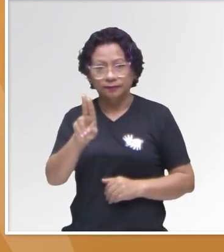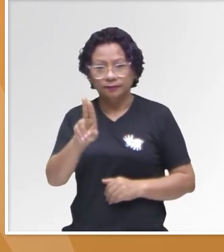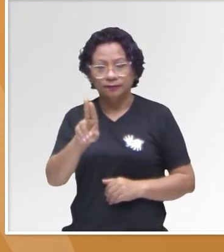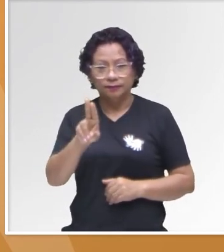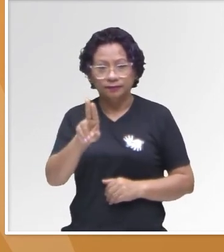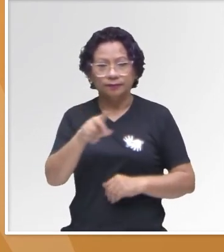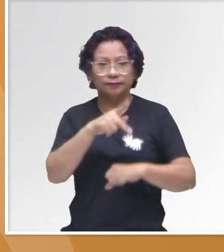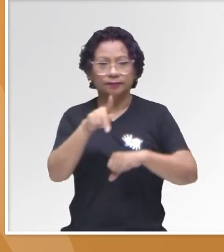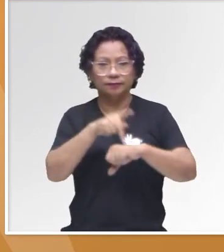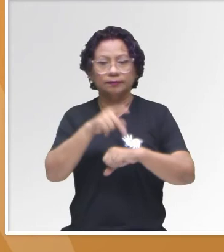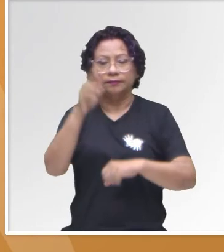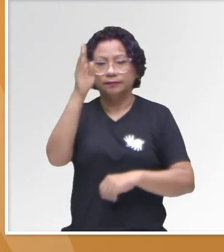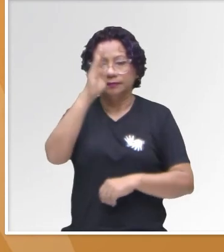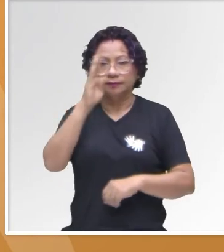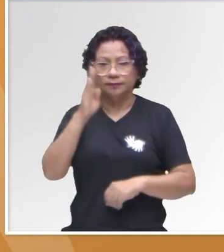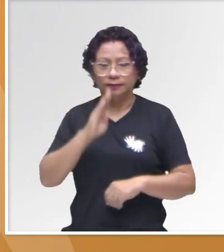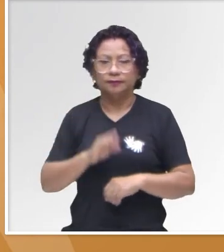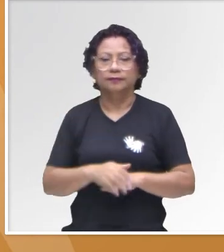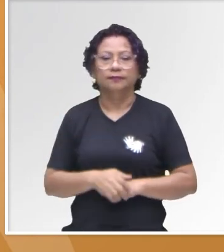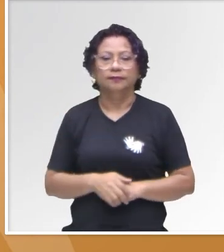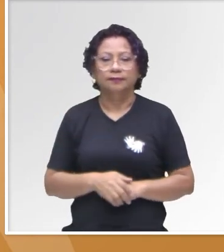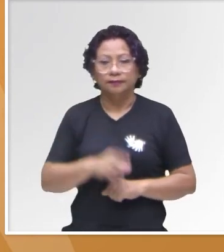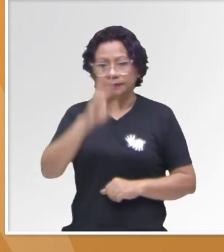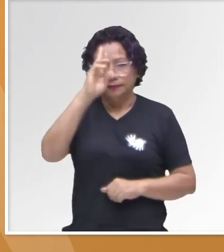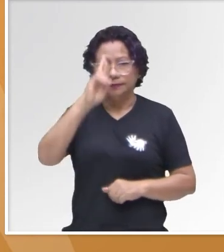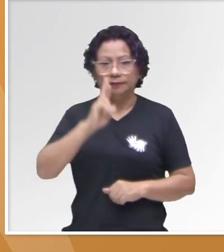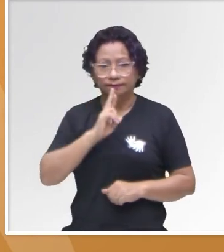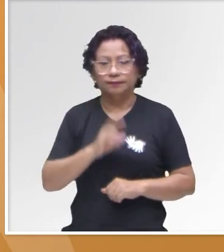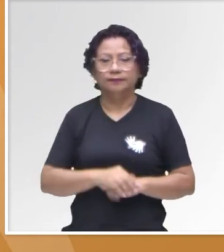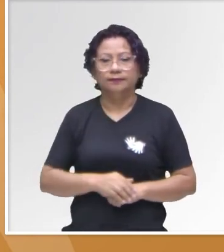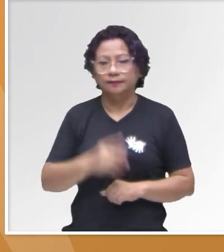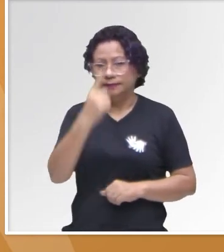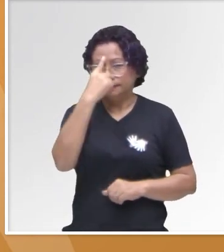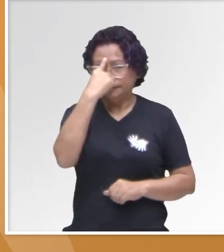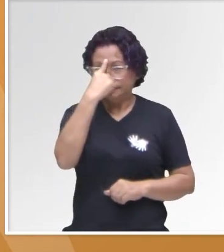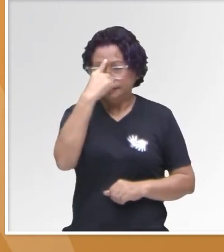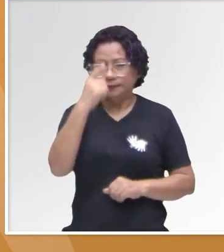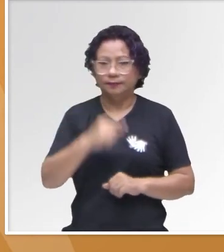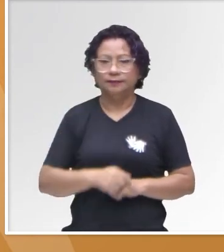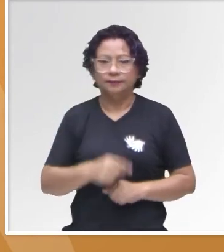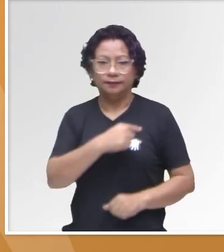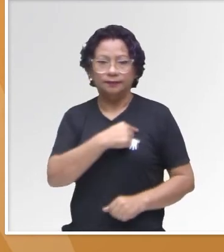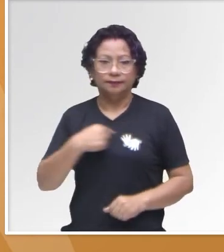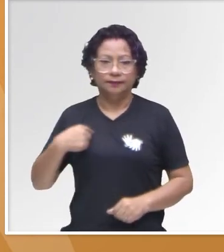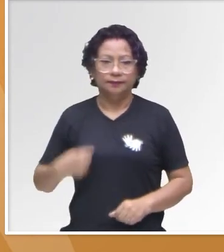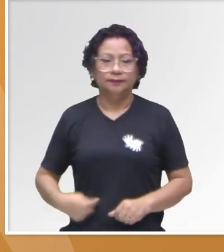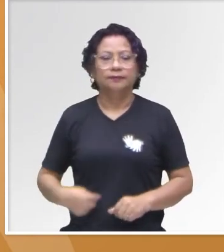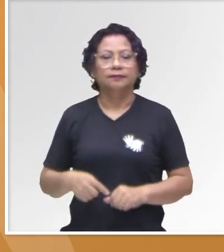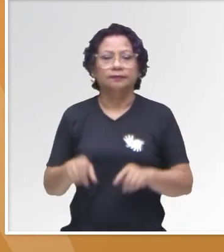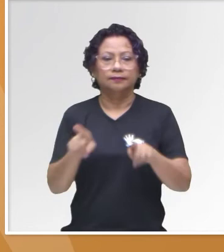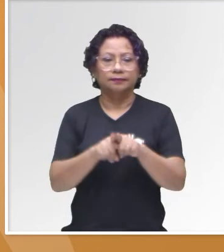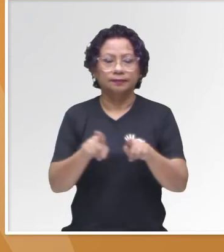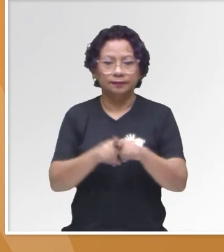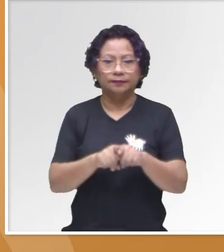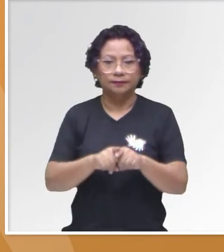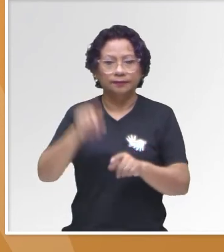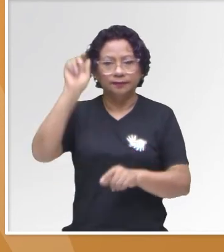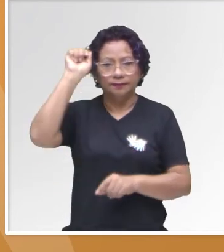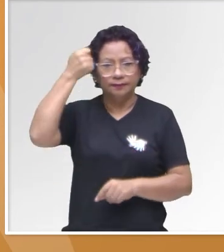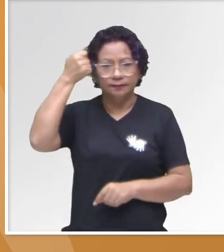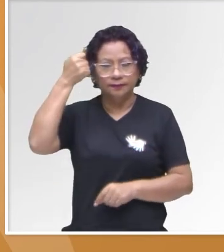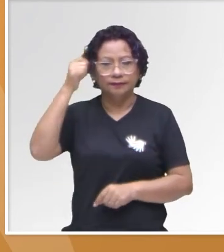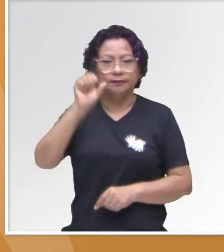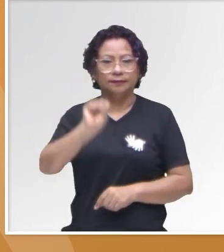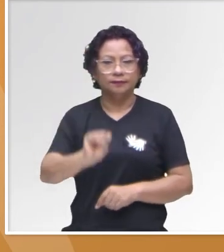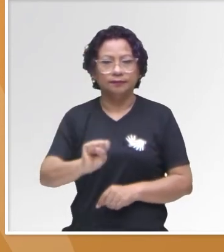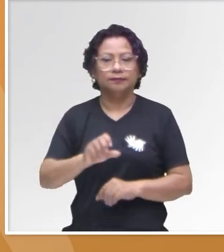que é o caso do Brasil, né, a Rússia, a Índia, a China e também a África do Sul. Isso mesmo,